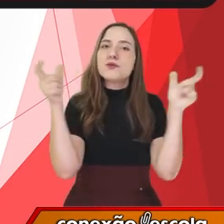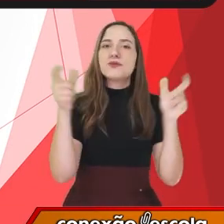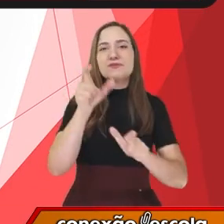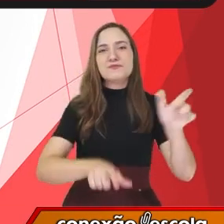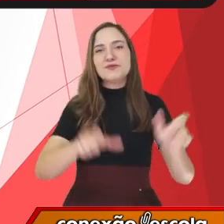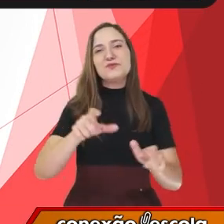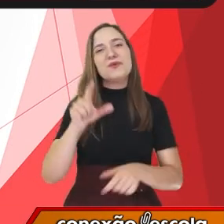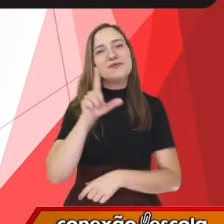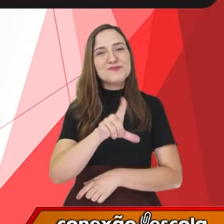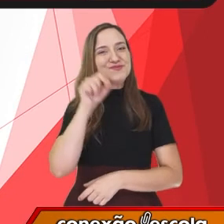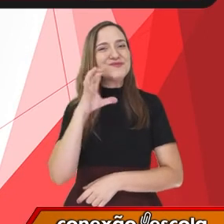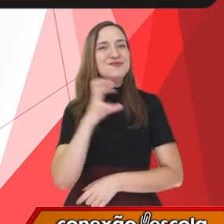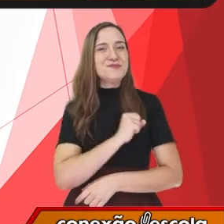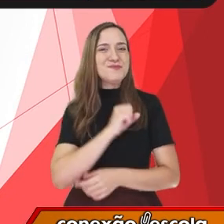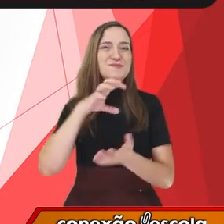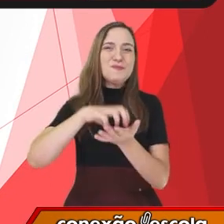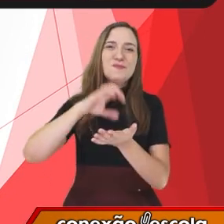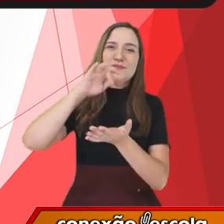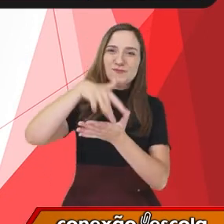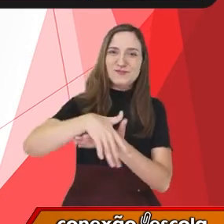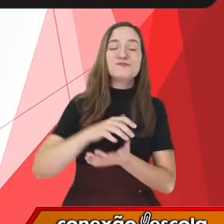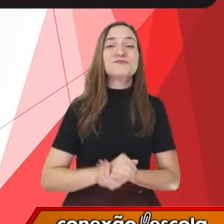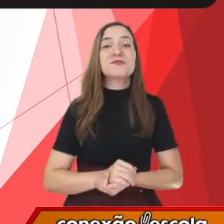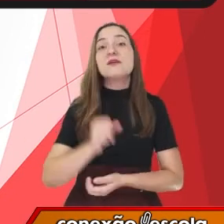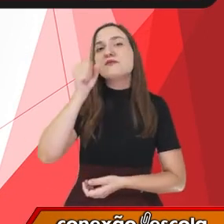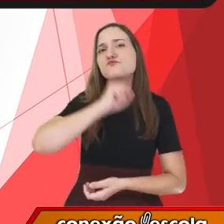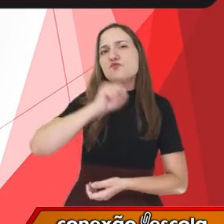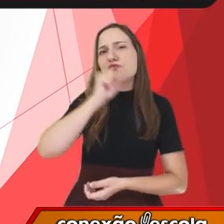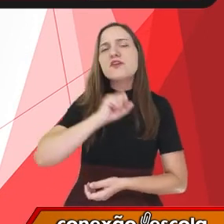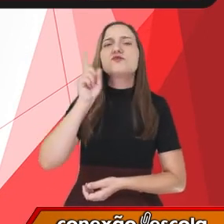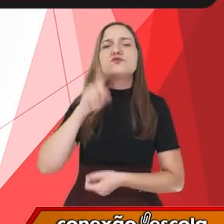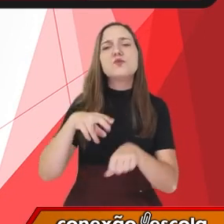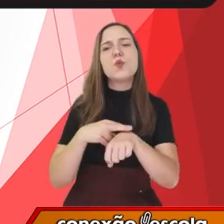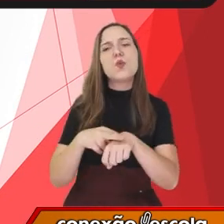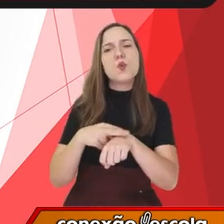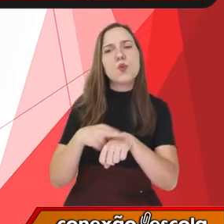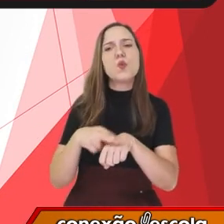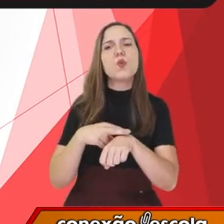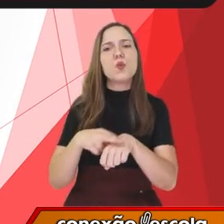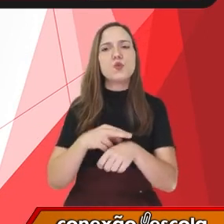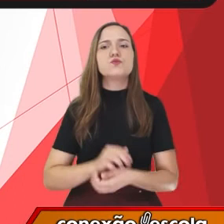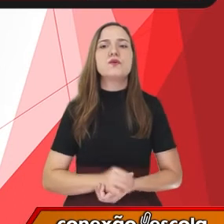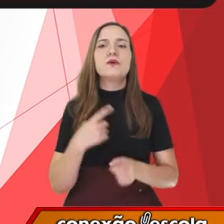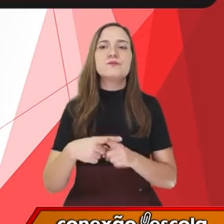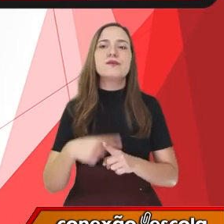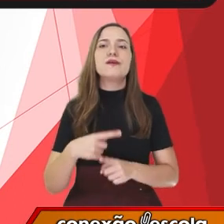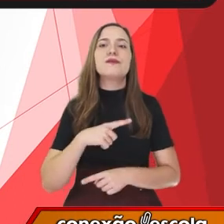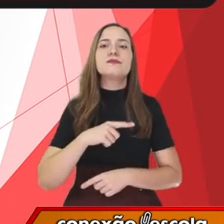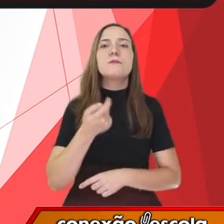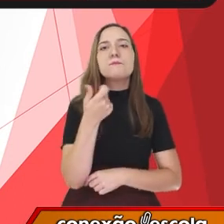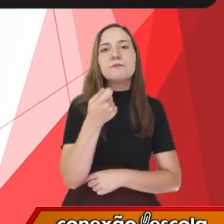preferência pela sobremesa pudim. Agora o sorvete está demonstrado na cor roxa e por ter menos pessoas